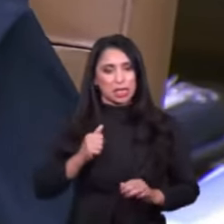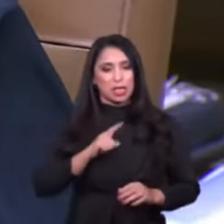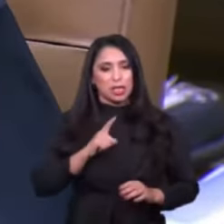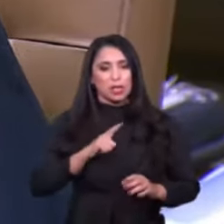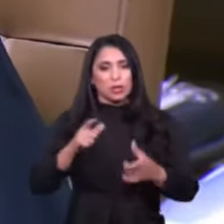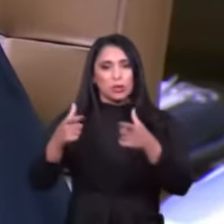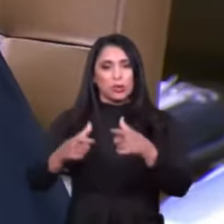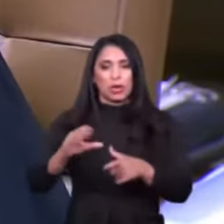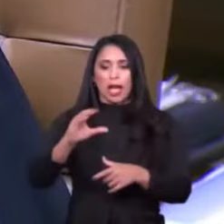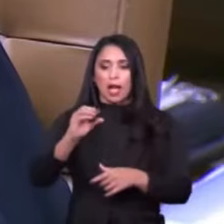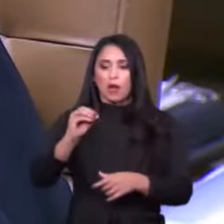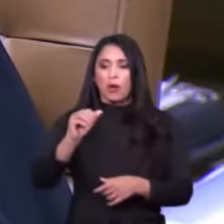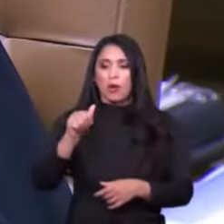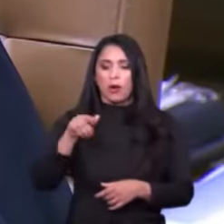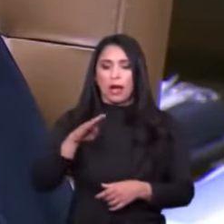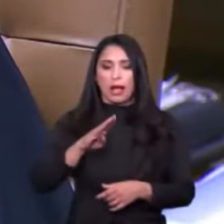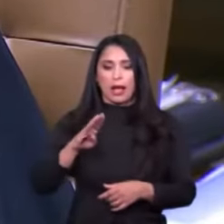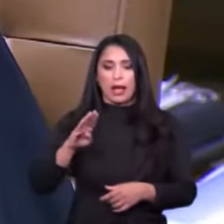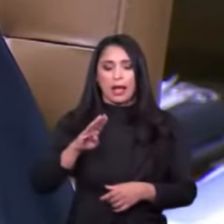argumento pueril,